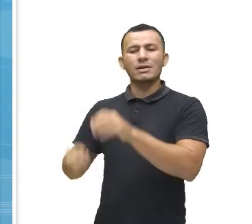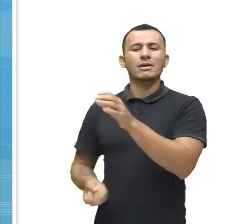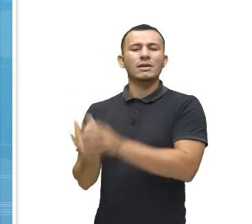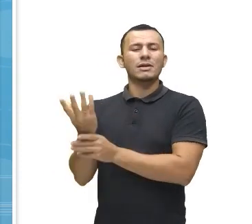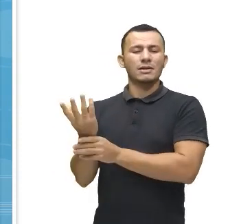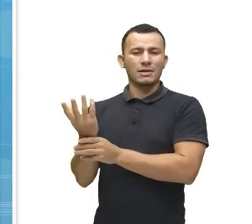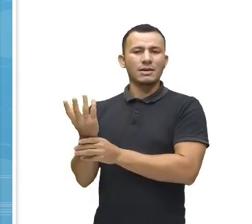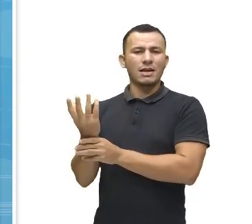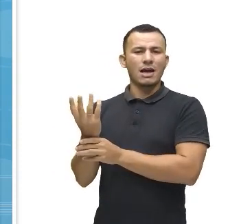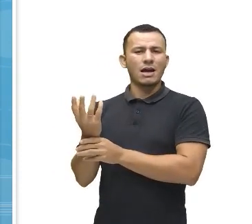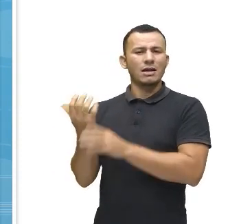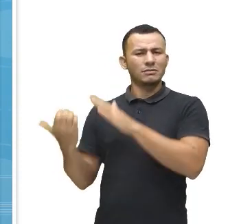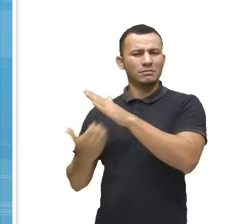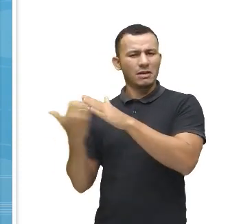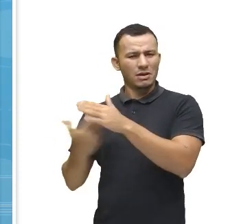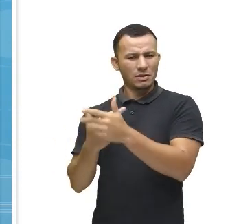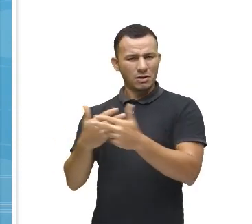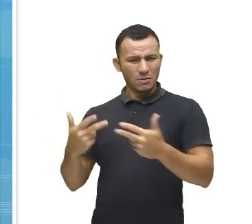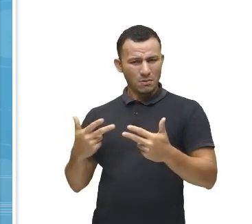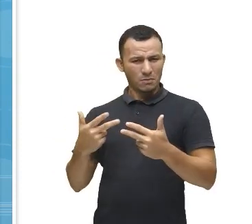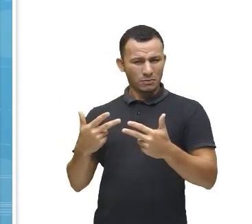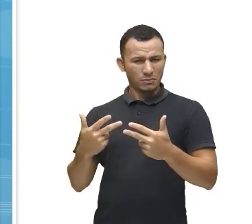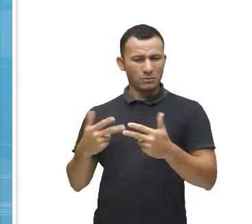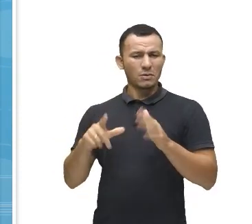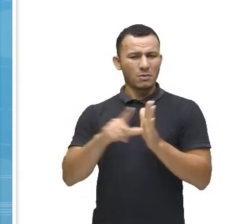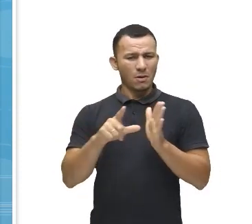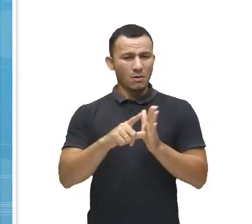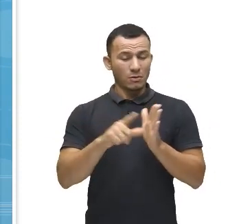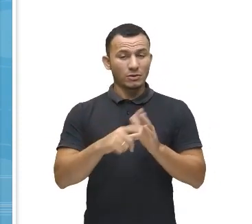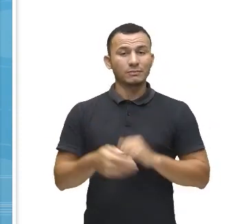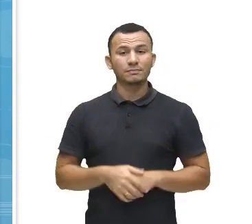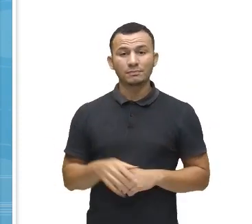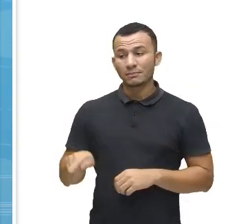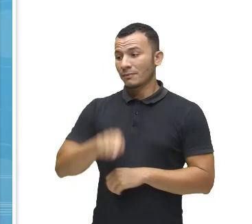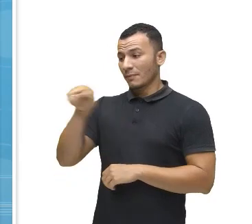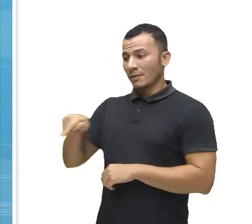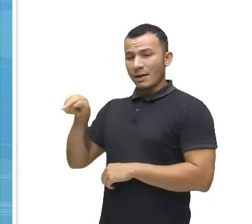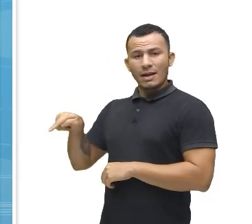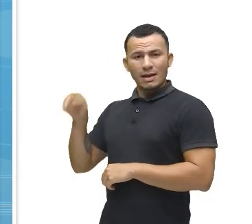essas comunidades buscam reconhecimento para ter o direito à terra